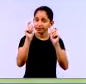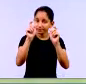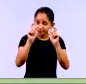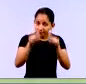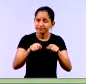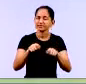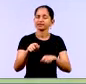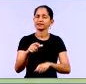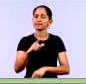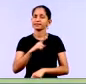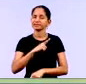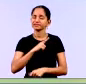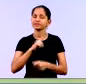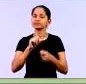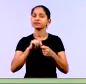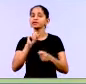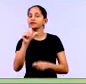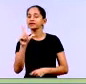capacidade de